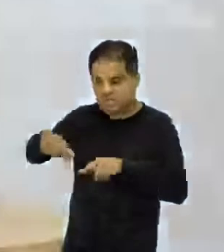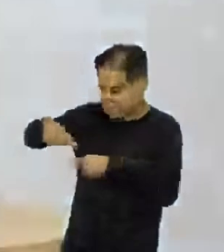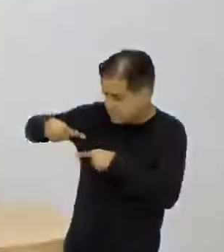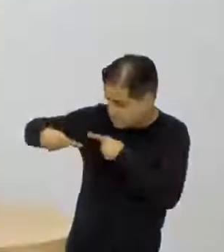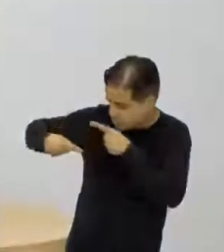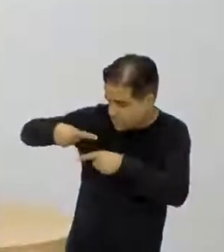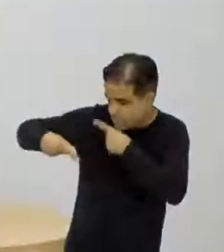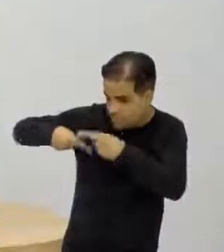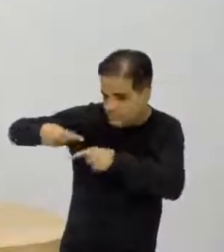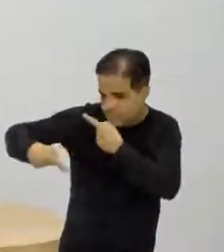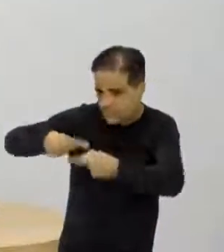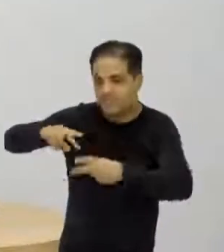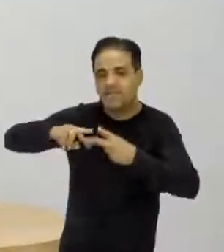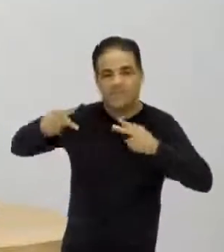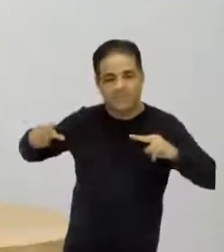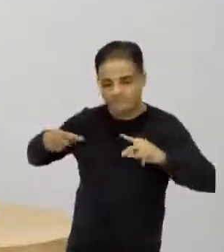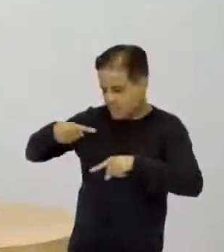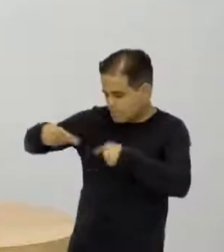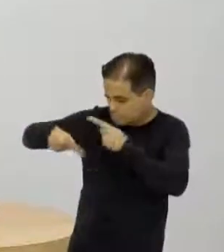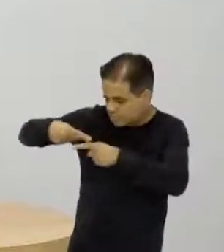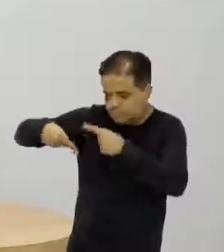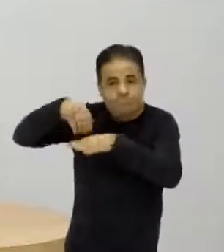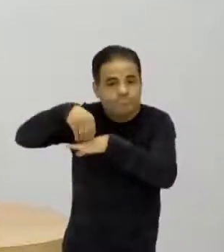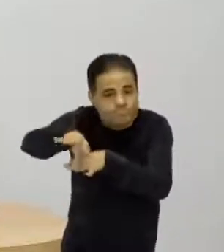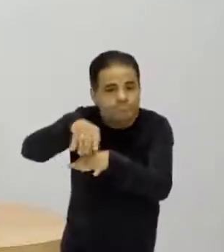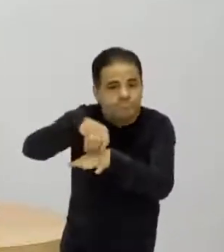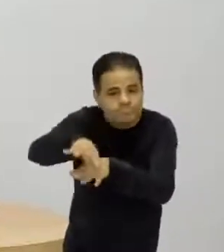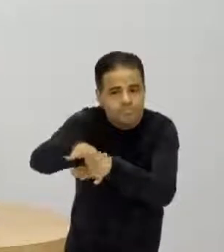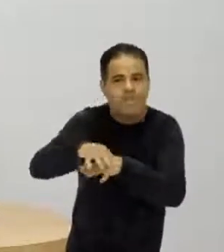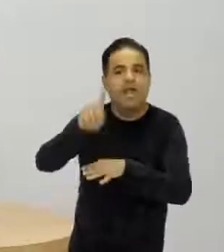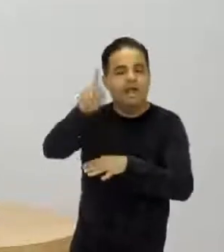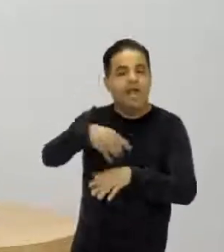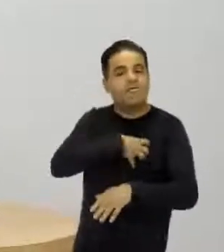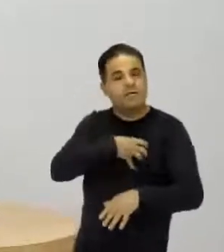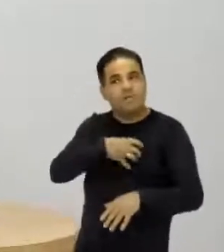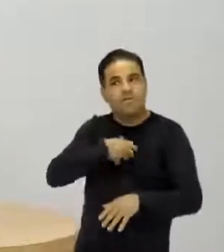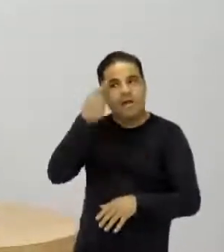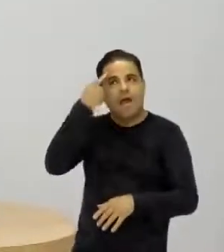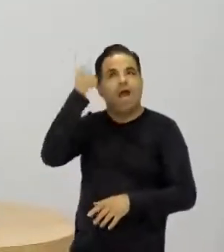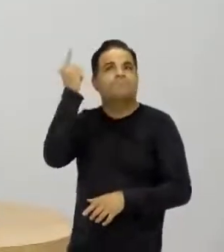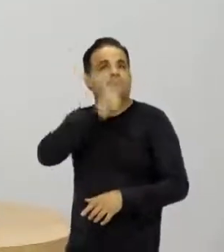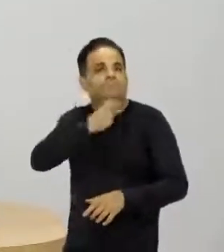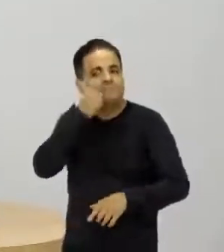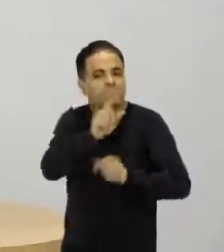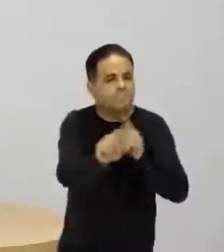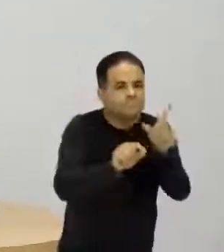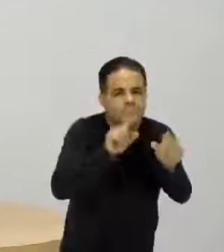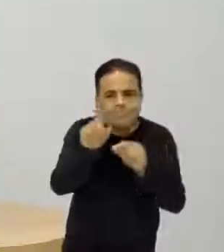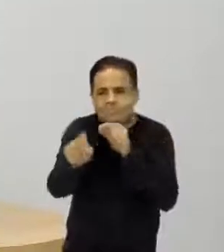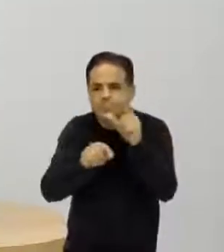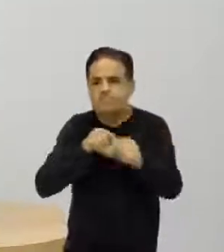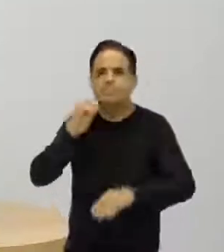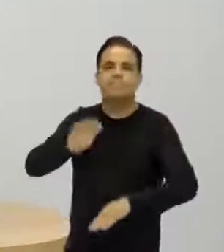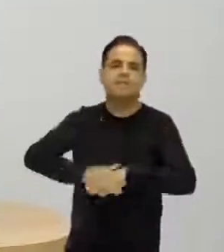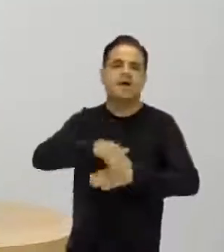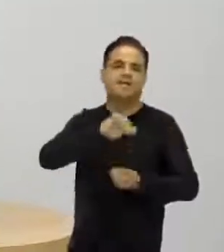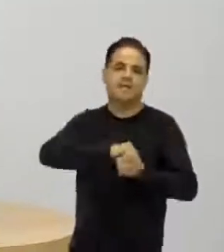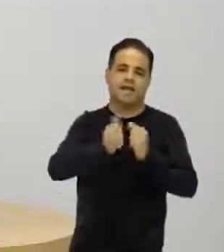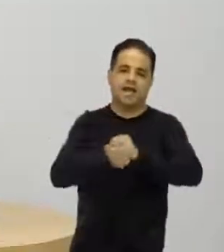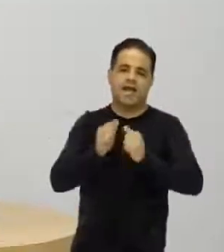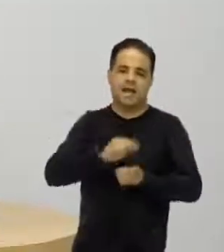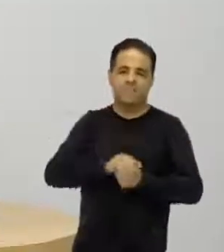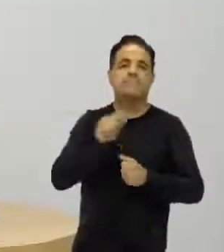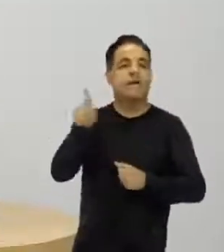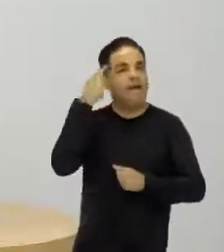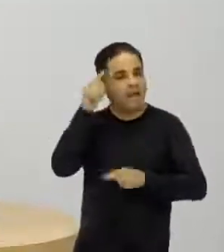passados adiante. Então, isso também é uma forma da gente conseguir aí selecionar aqueles que são os mais aptos.